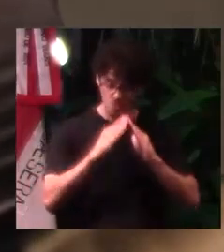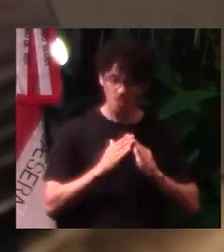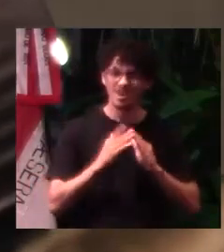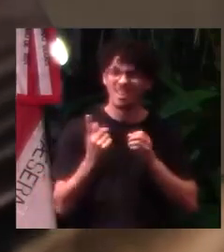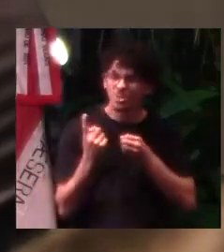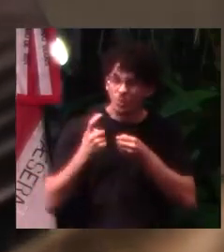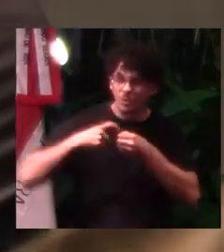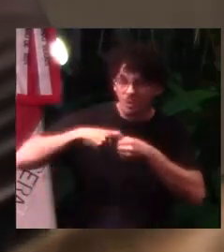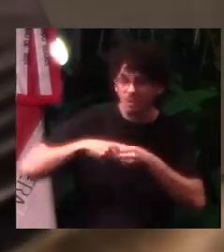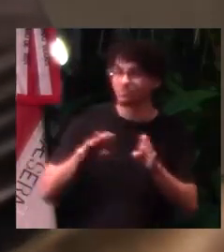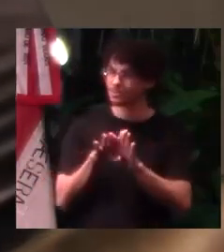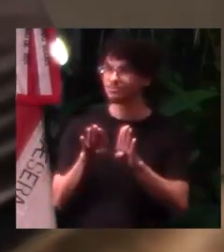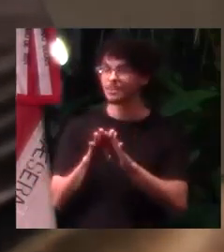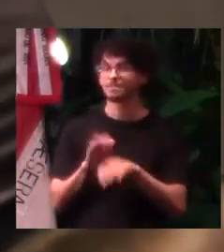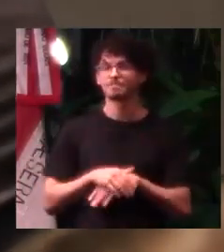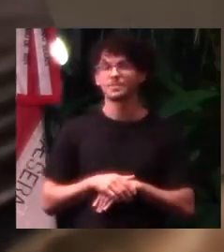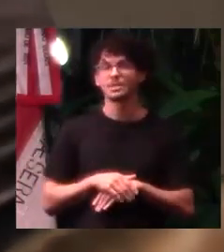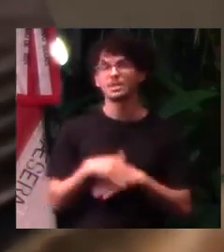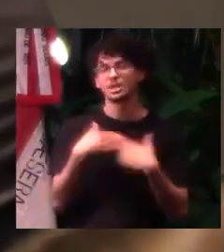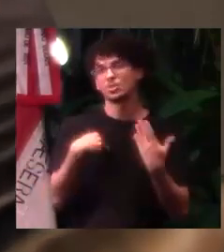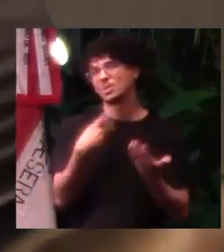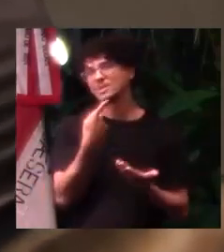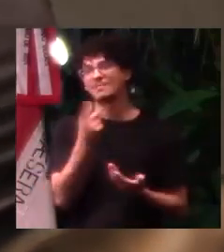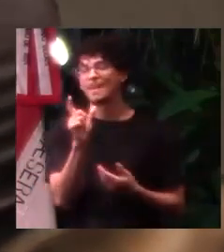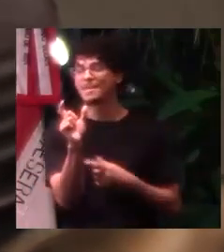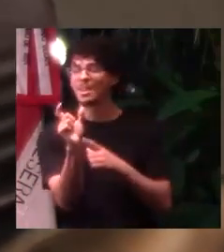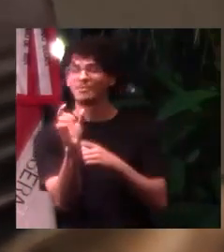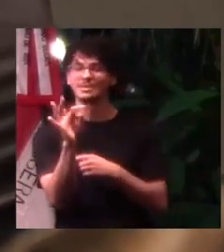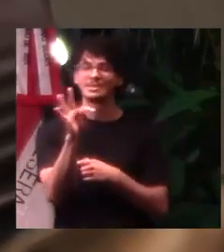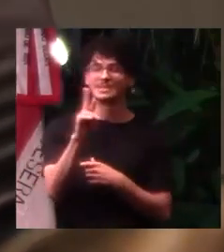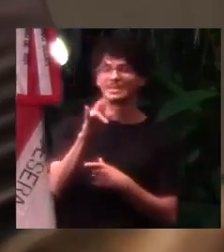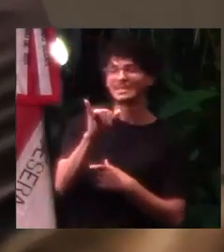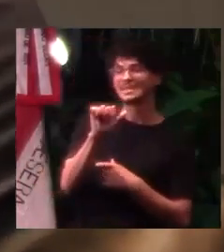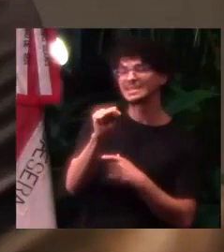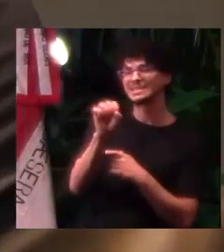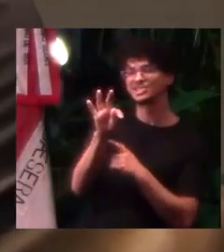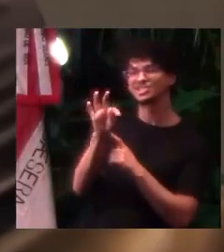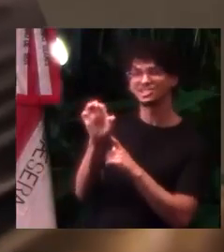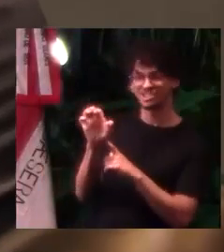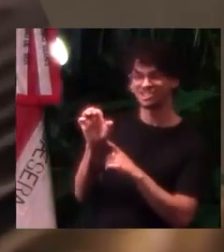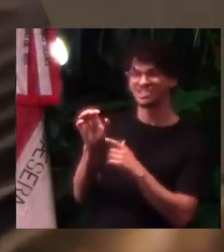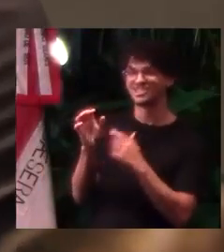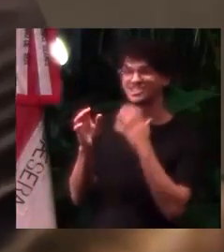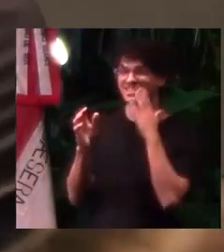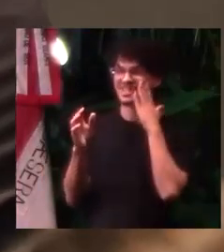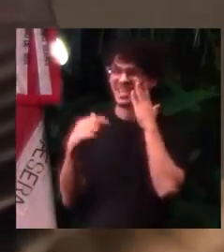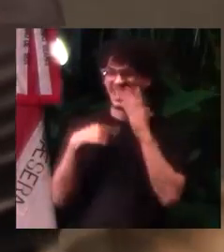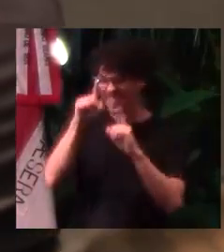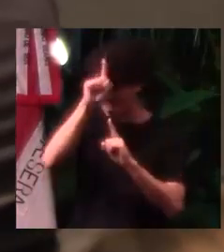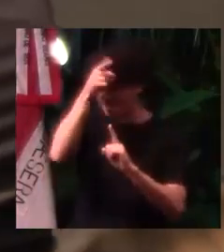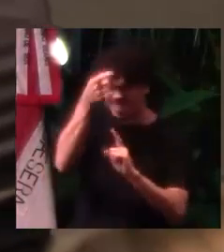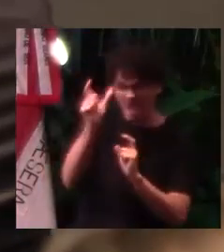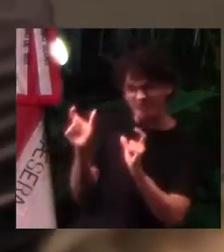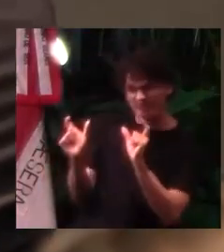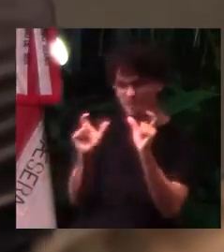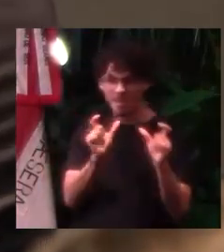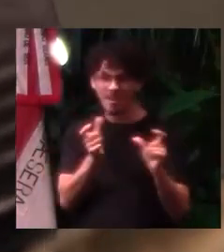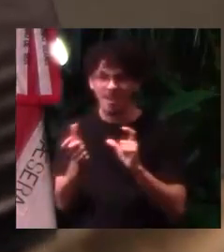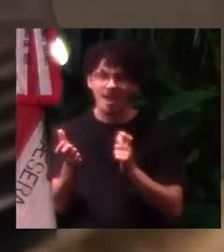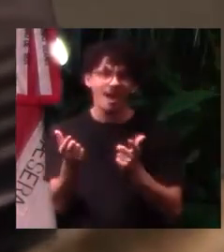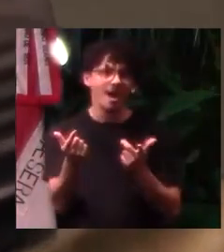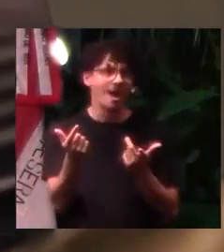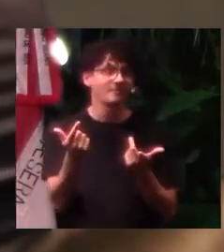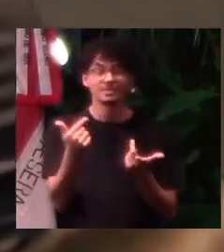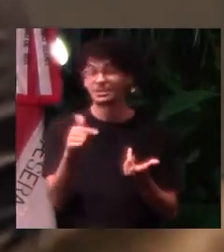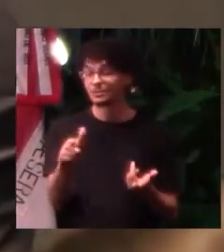aquela palavra, né, que ele falava, por exemplo, triste é triste, né? Ele inventava palavras, ele inventava, aquilo